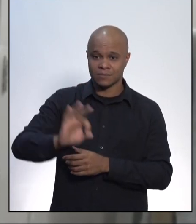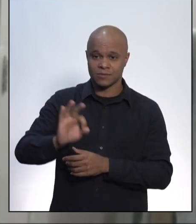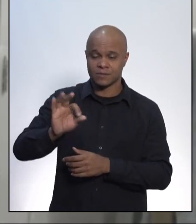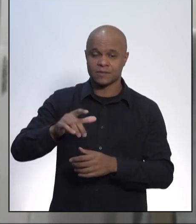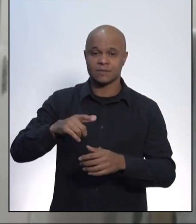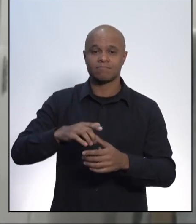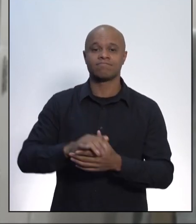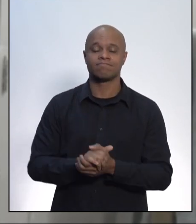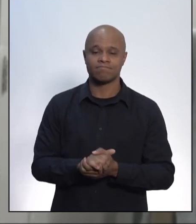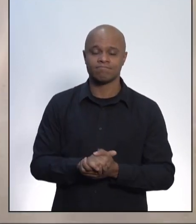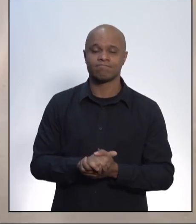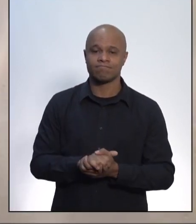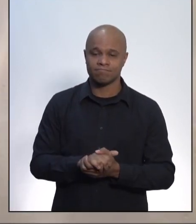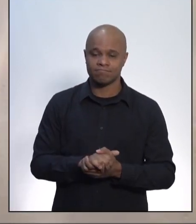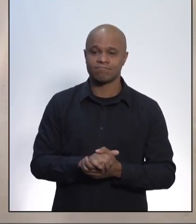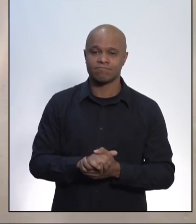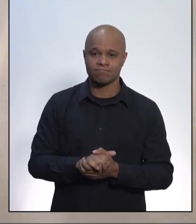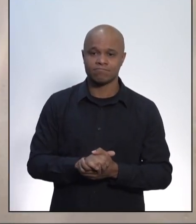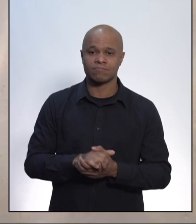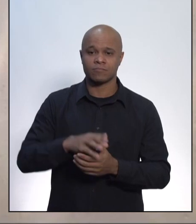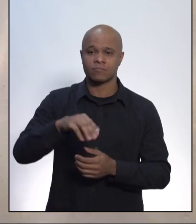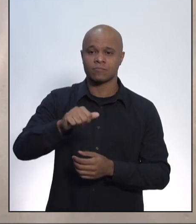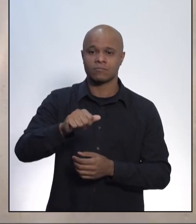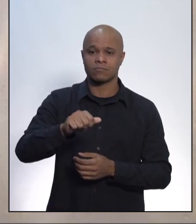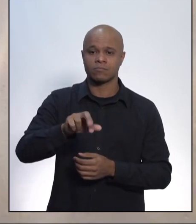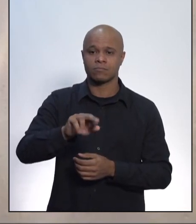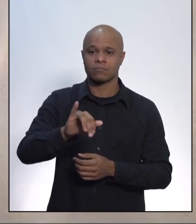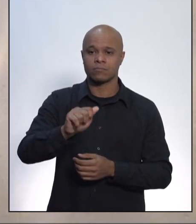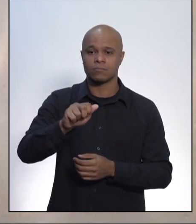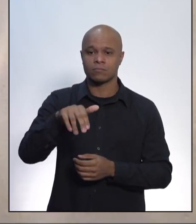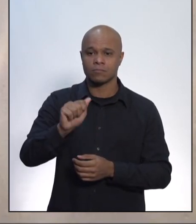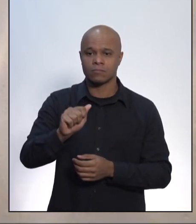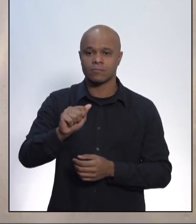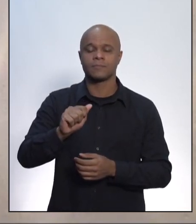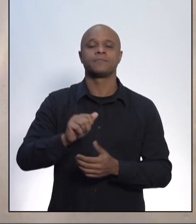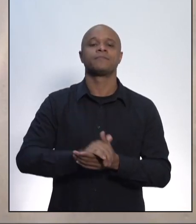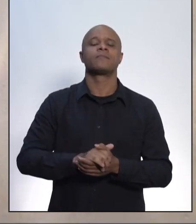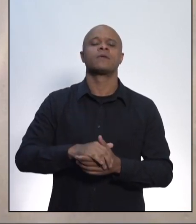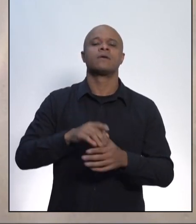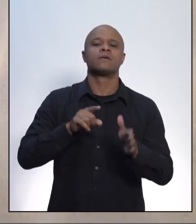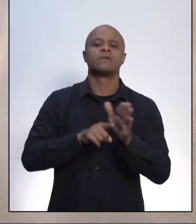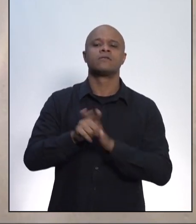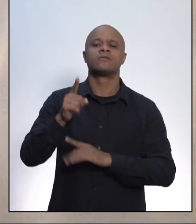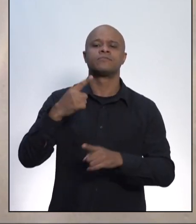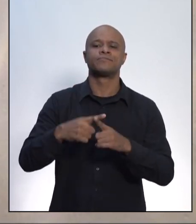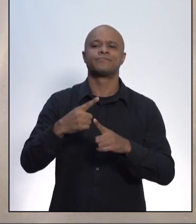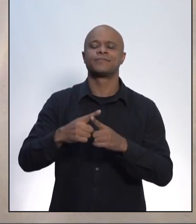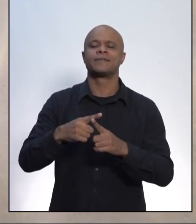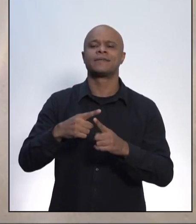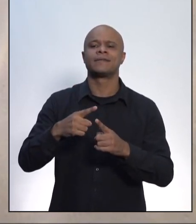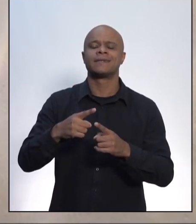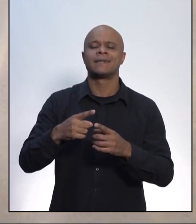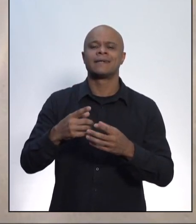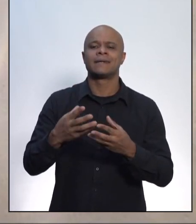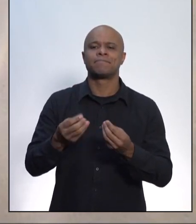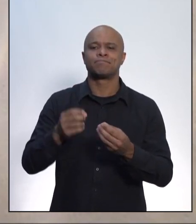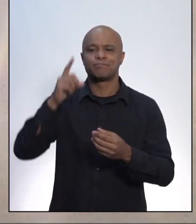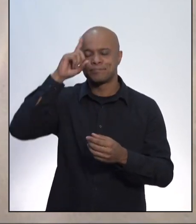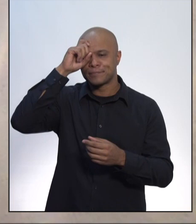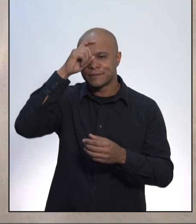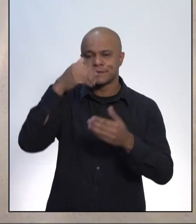trabalho. Tá. A Mariana está perguntando por que existe tanta burocracia para abrir um negócio. Mariana,